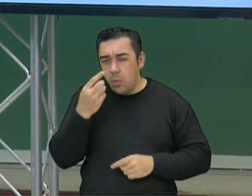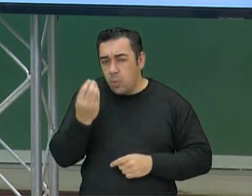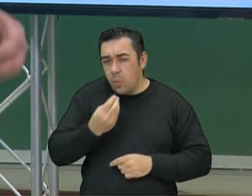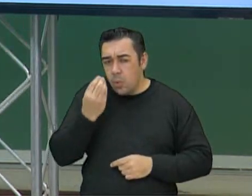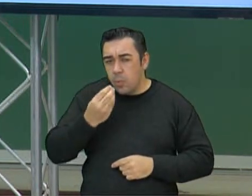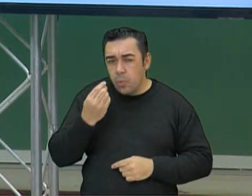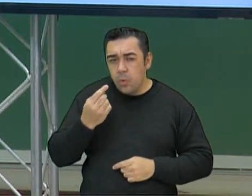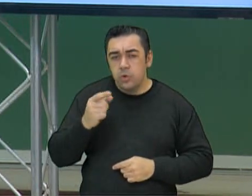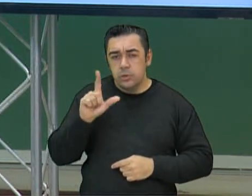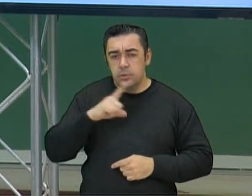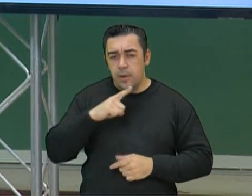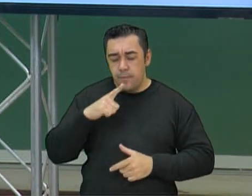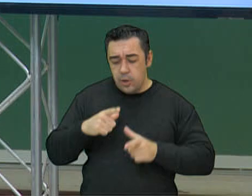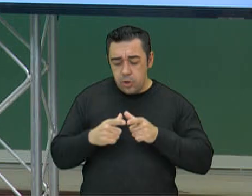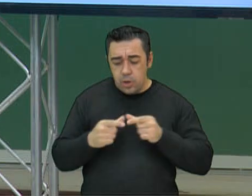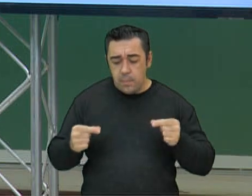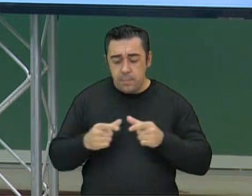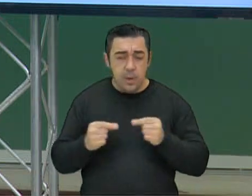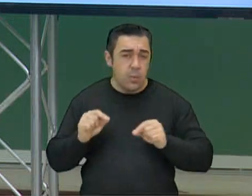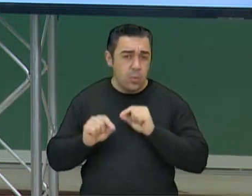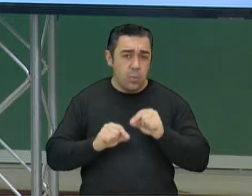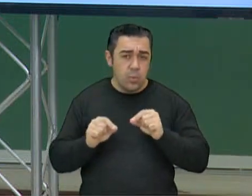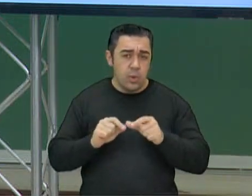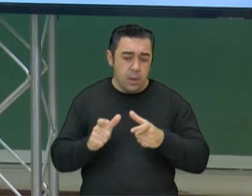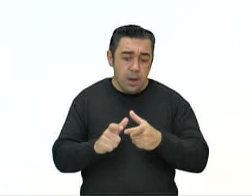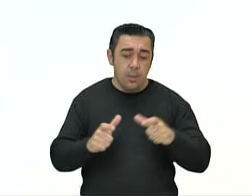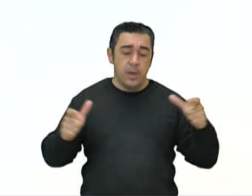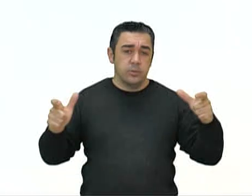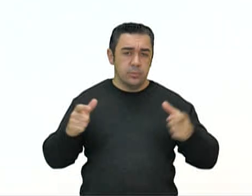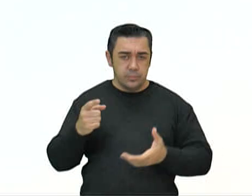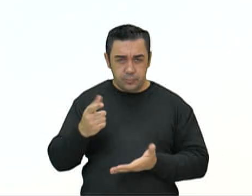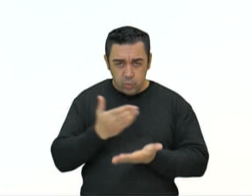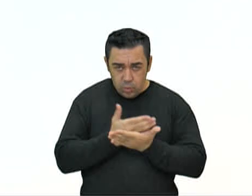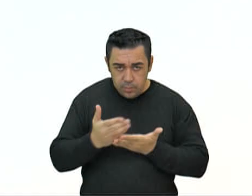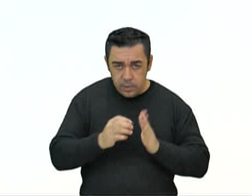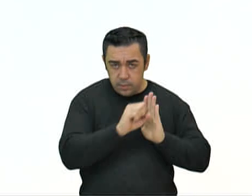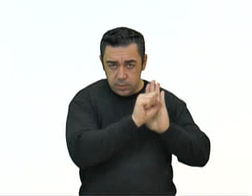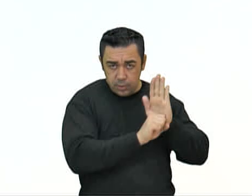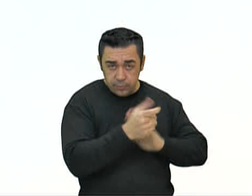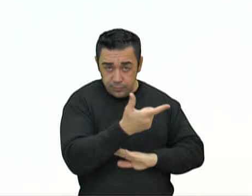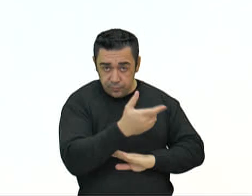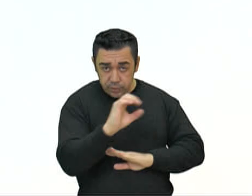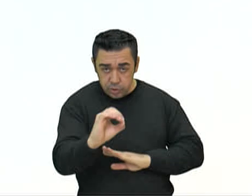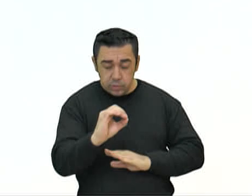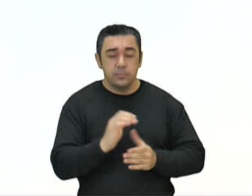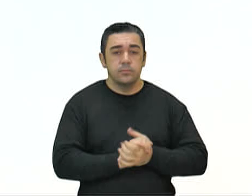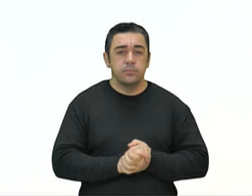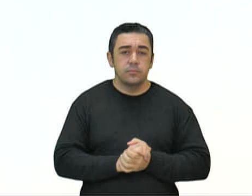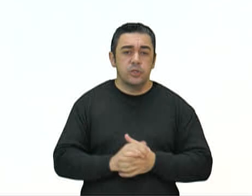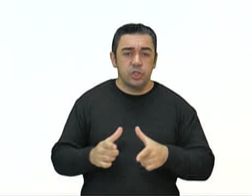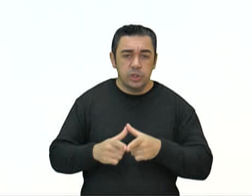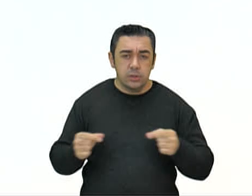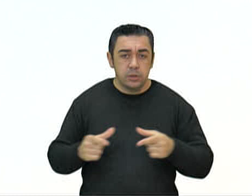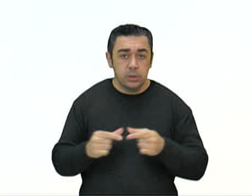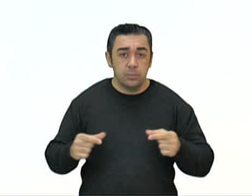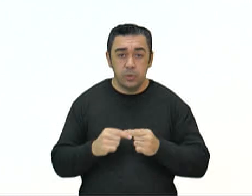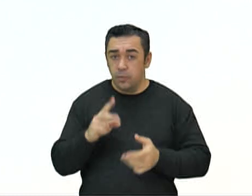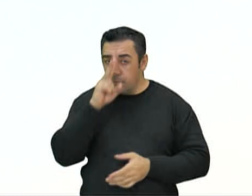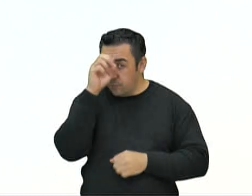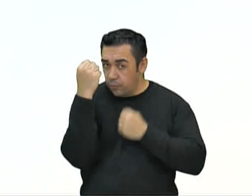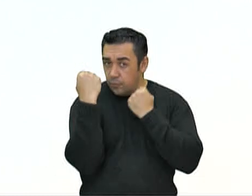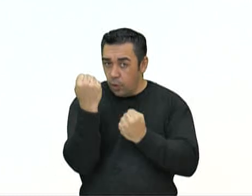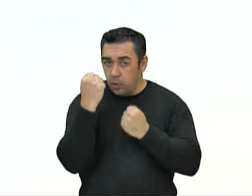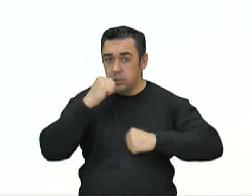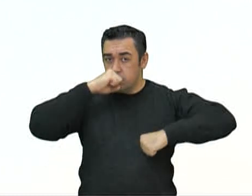para você começar a entender que expansão é essa. No início do século XX, o Japão era uma potência